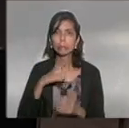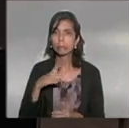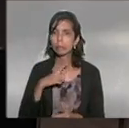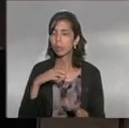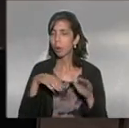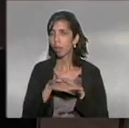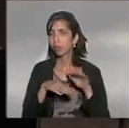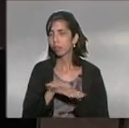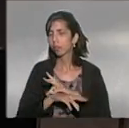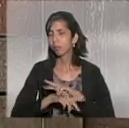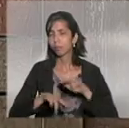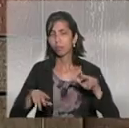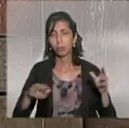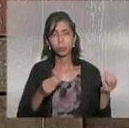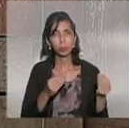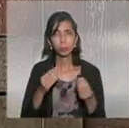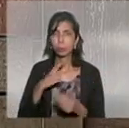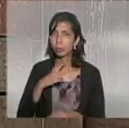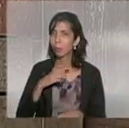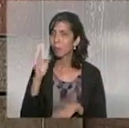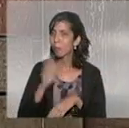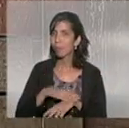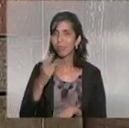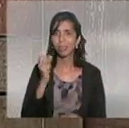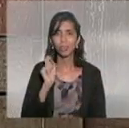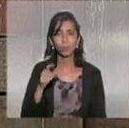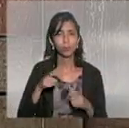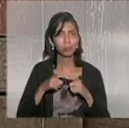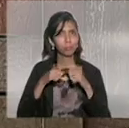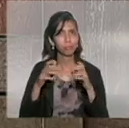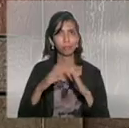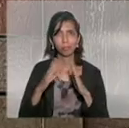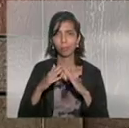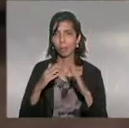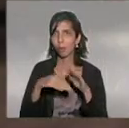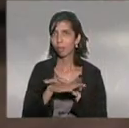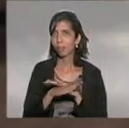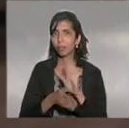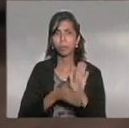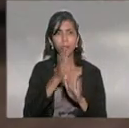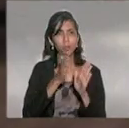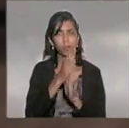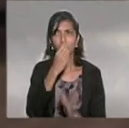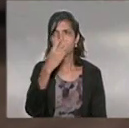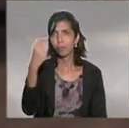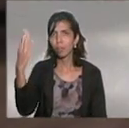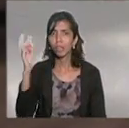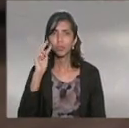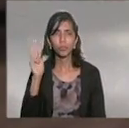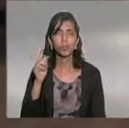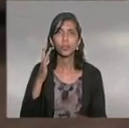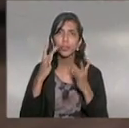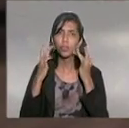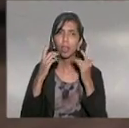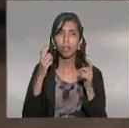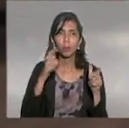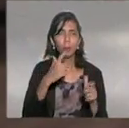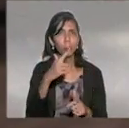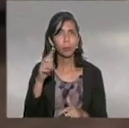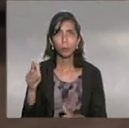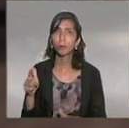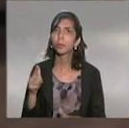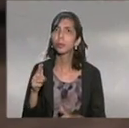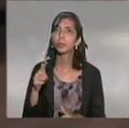inclusive, né? Tem tudo que você pensar eu tenho. Tenho mais de 3.000 CDs em casa. Nossa! Eu vejo muitos espetáculos fora,